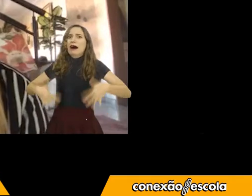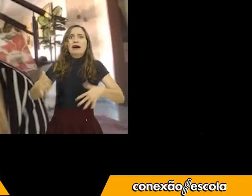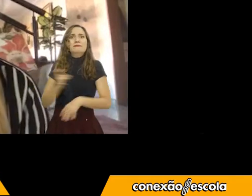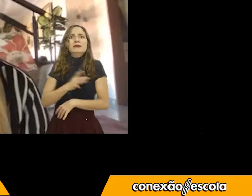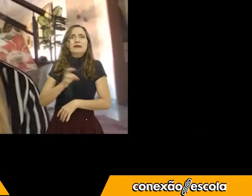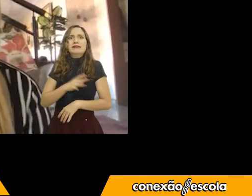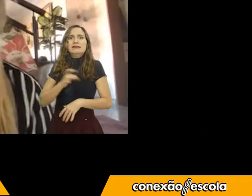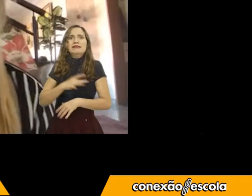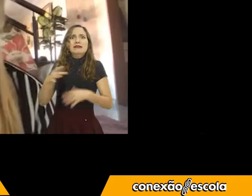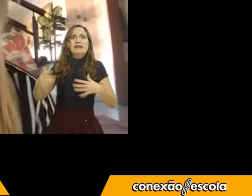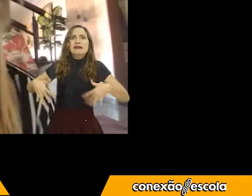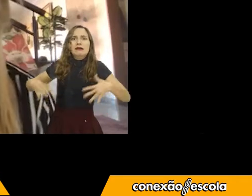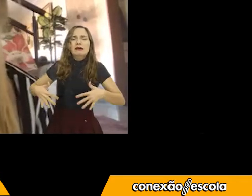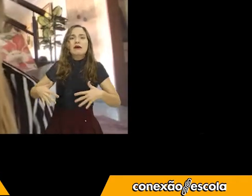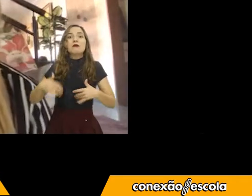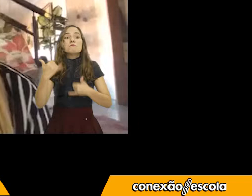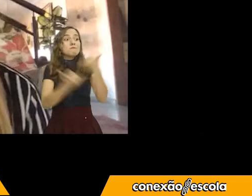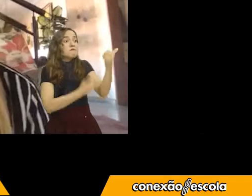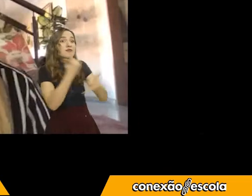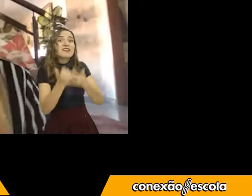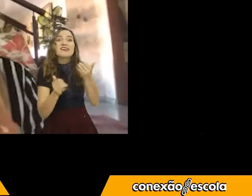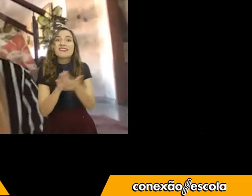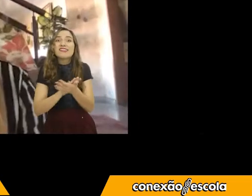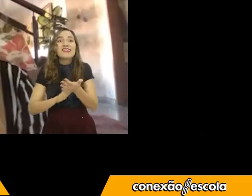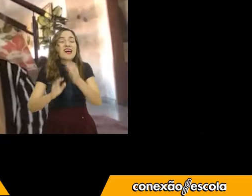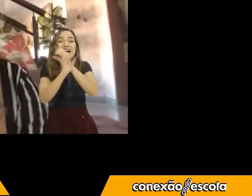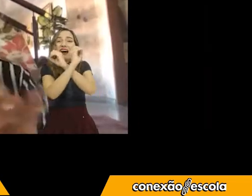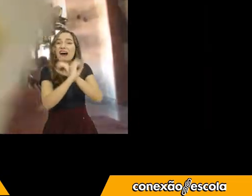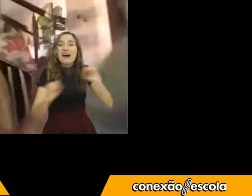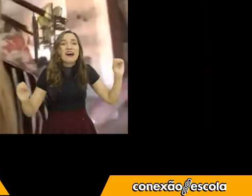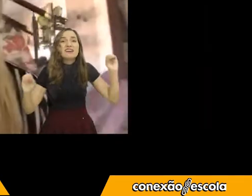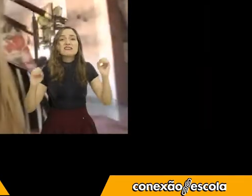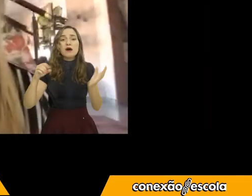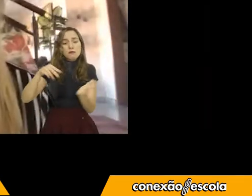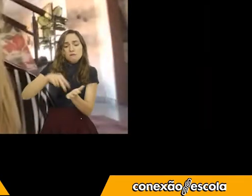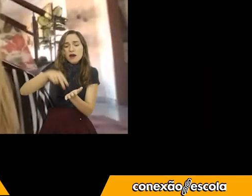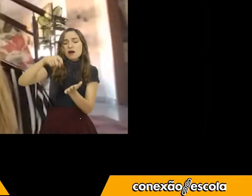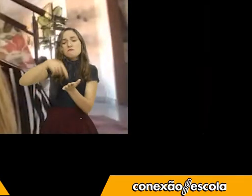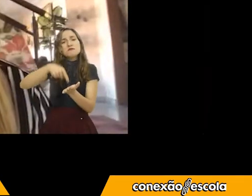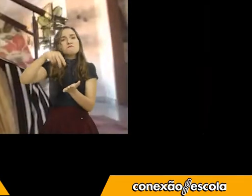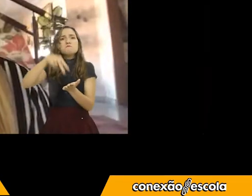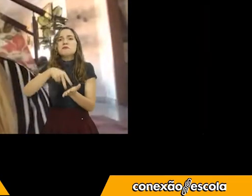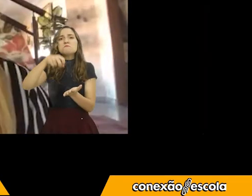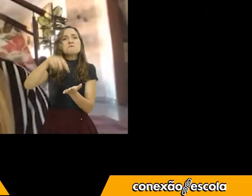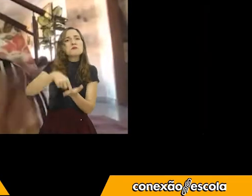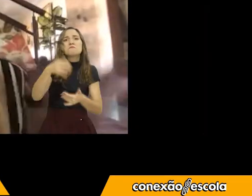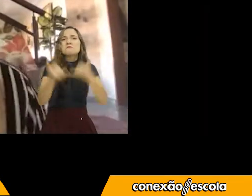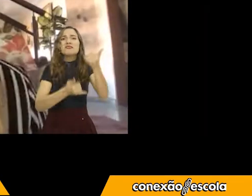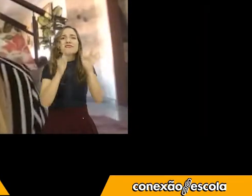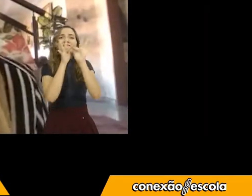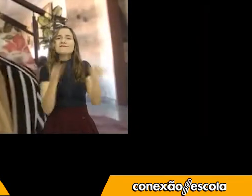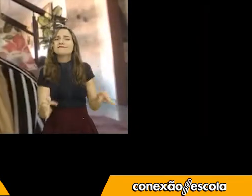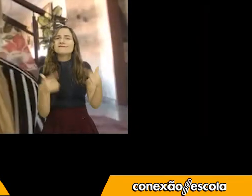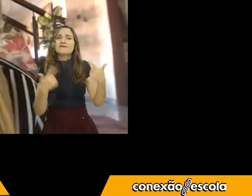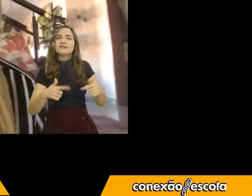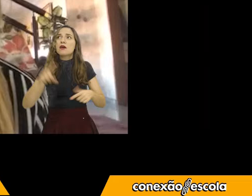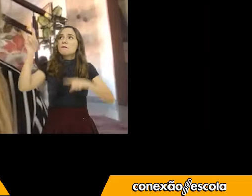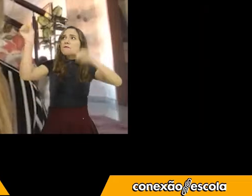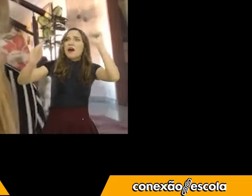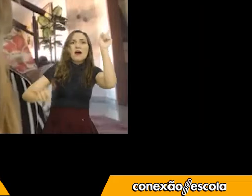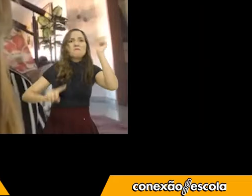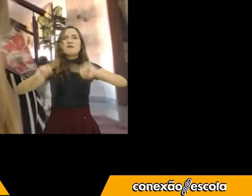estremecia. Não brincava mais de nada, nem de amarelinha. Tinha medo de